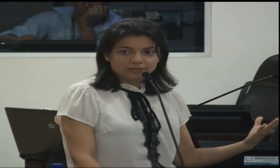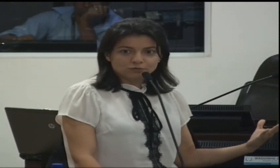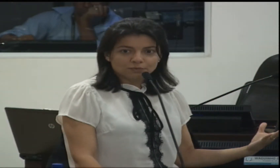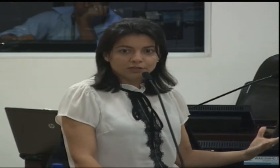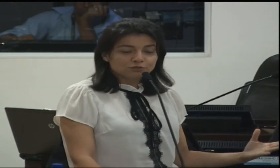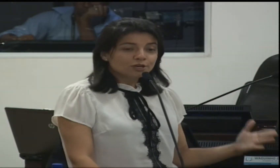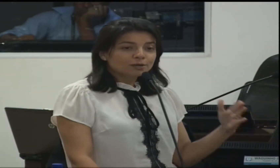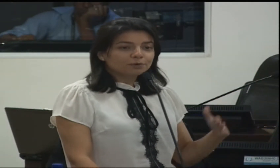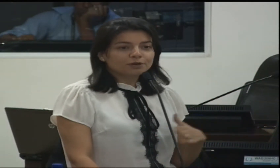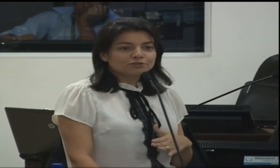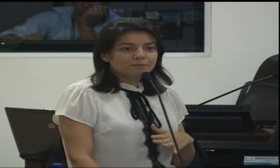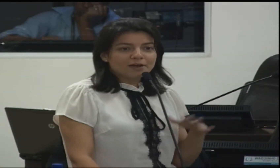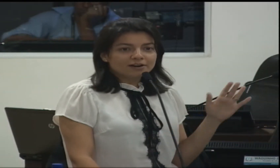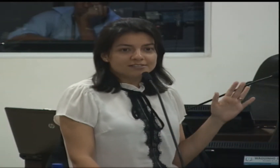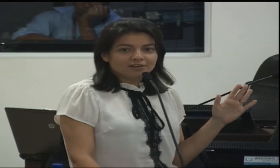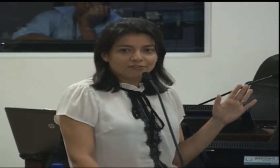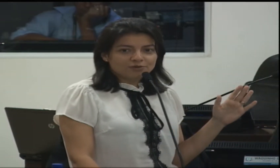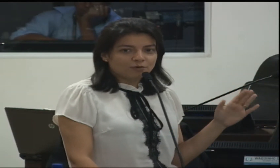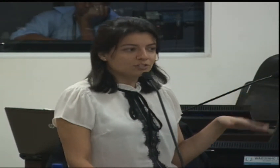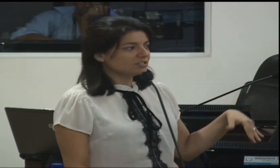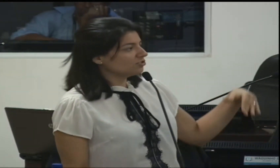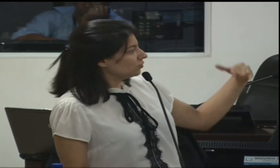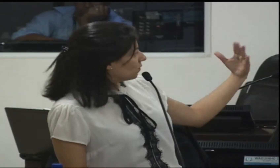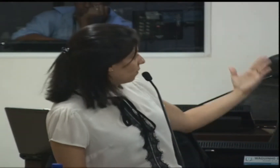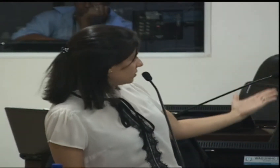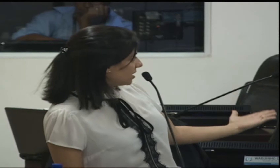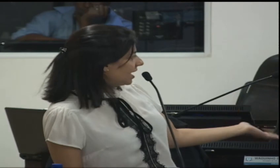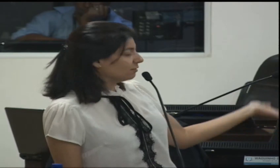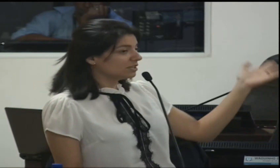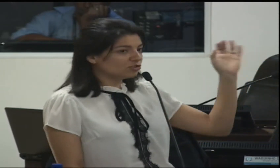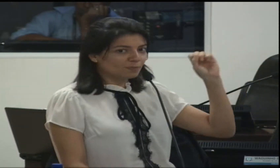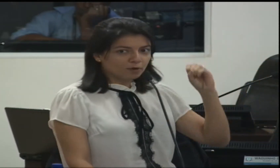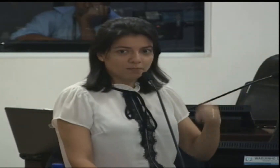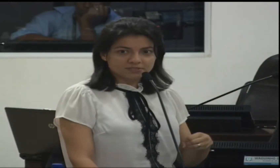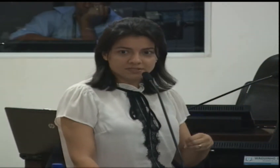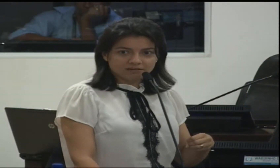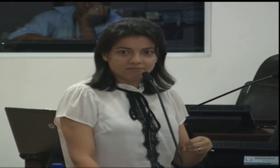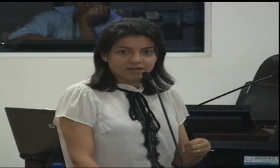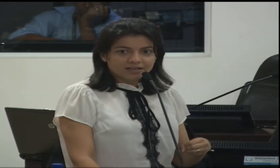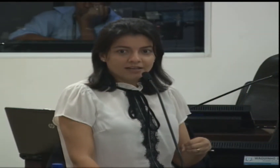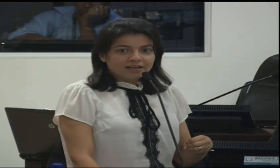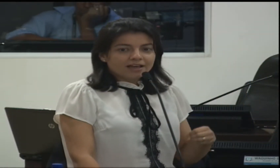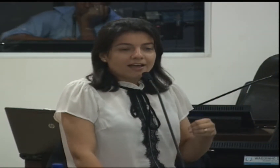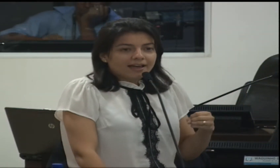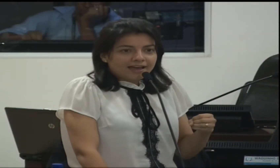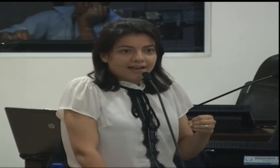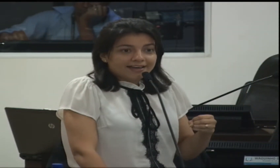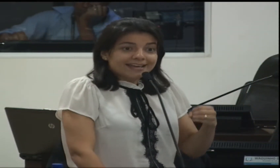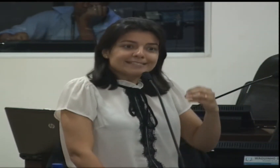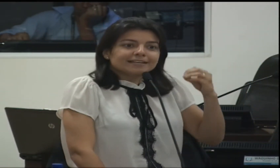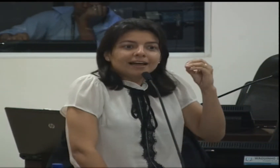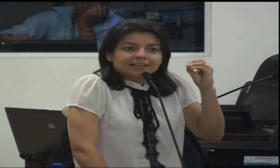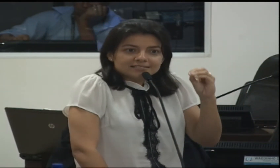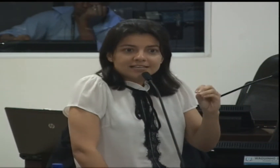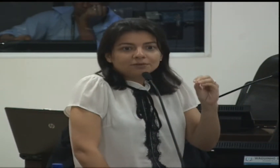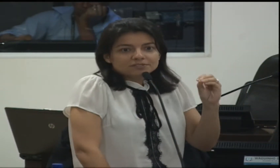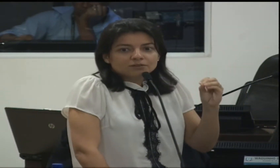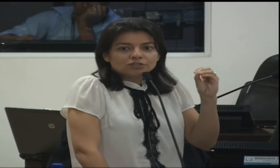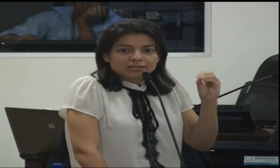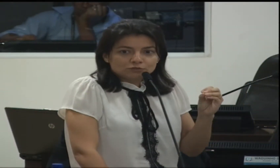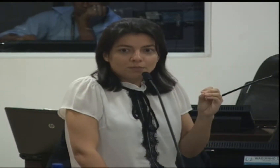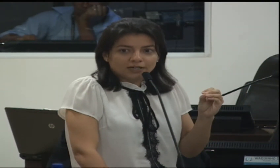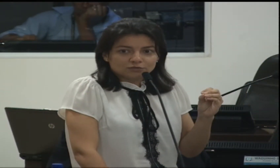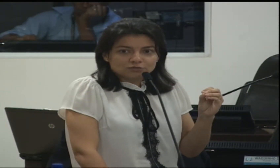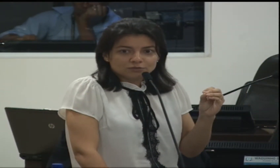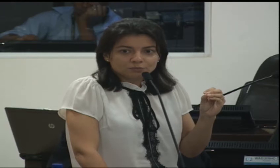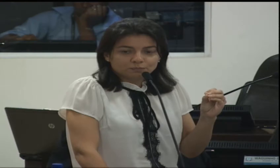de direitos humanos, porque eu acho que o maior desafio hoje, seja de um conselho, seja de uma comissão, é esclarecer o que são